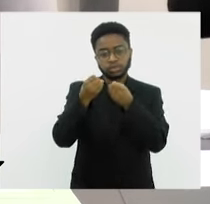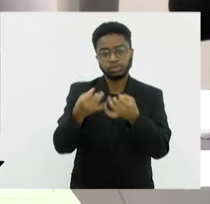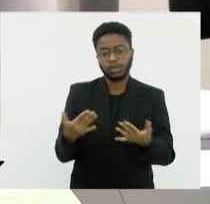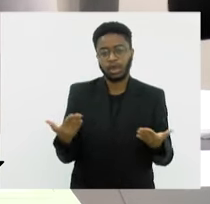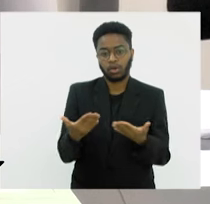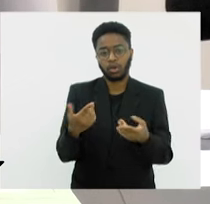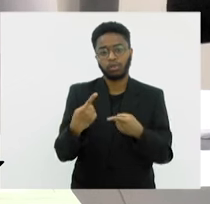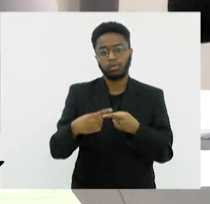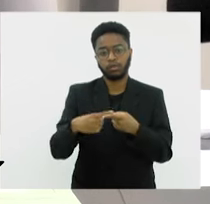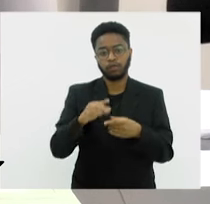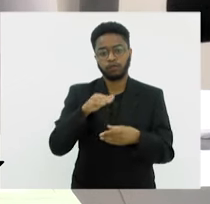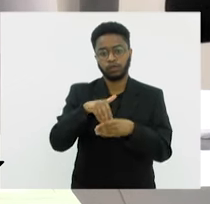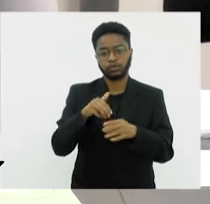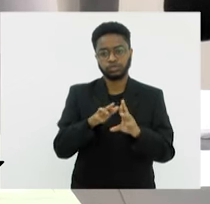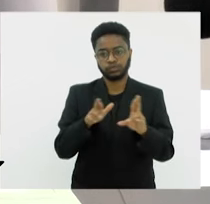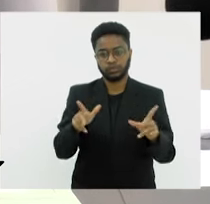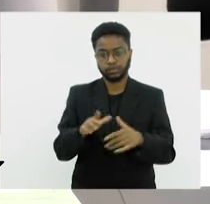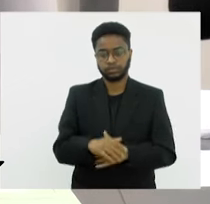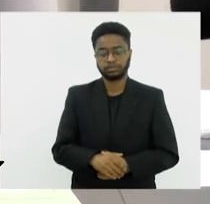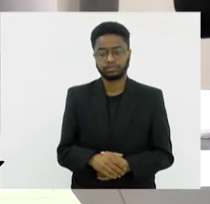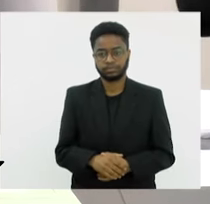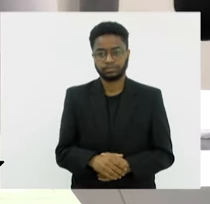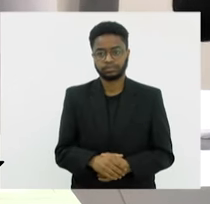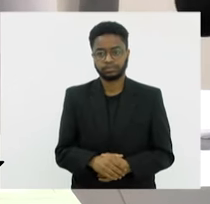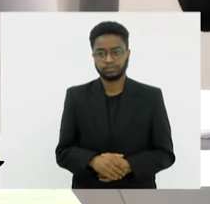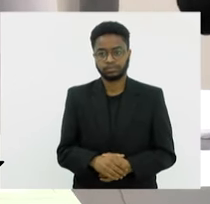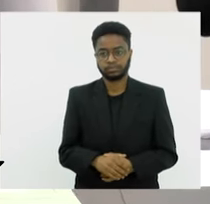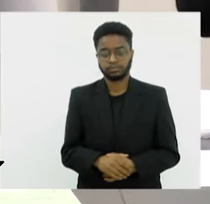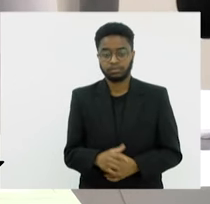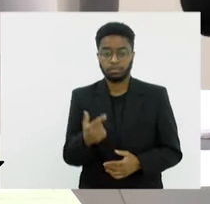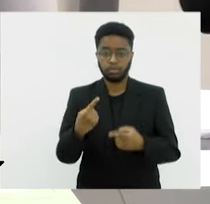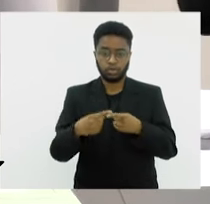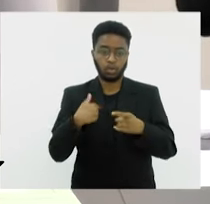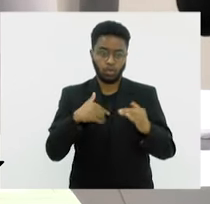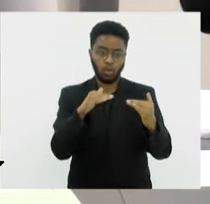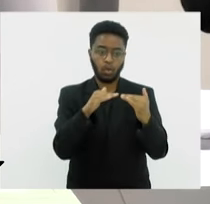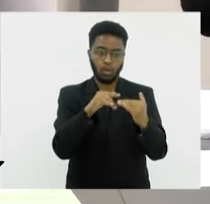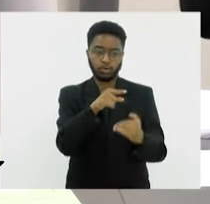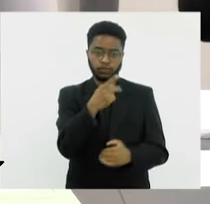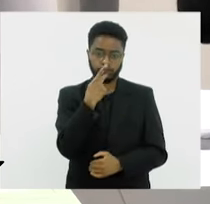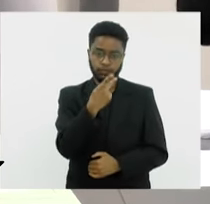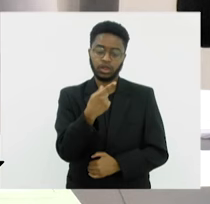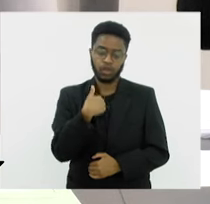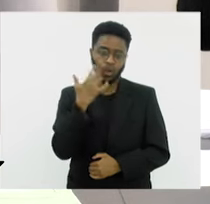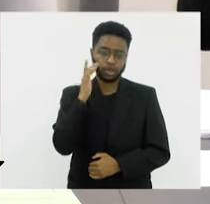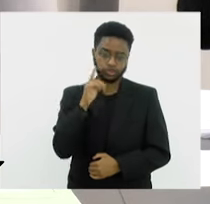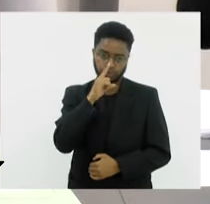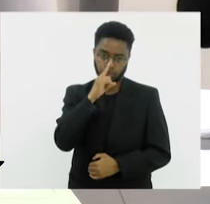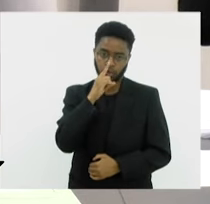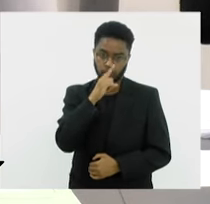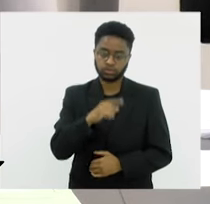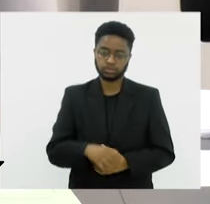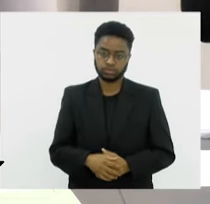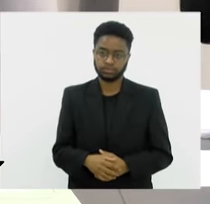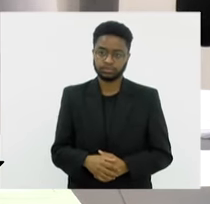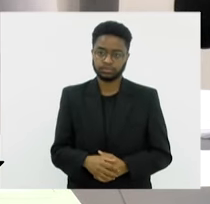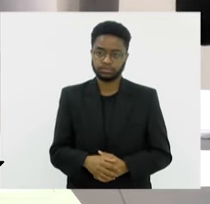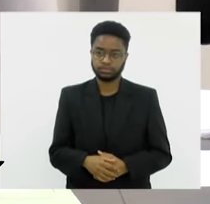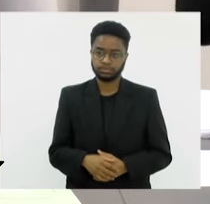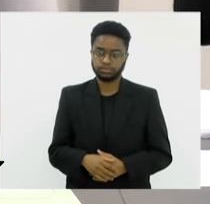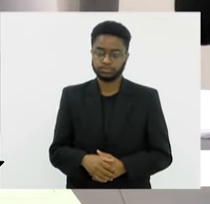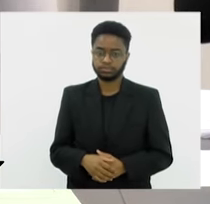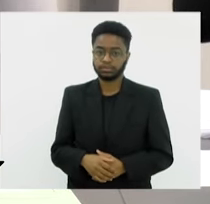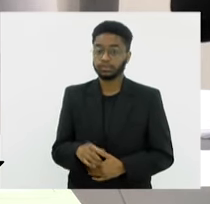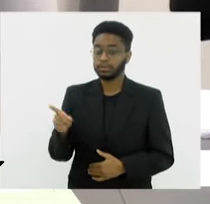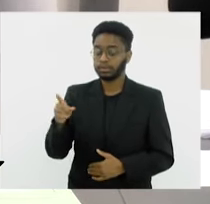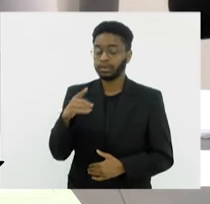que embasaria a potencial inconstitucionalidade. Porque me filio ao entendimento de Vossa Excelência. Acho perigoso esse caminho. Senhor presidente, deputado Cozolino. Eu gostaria